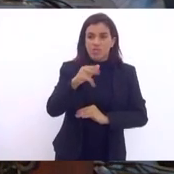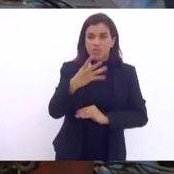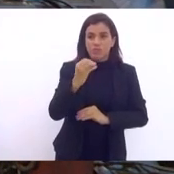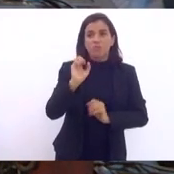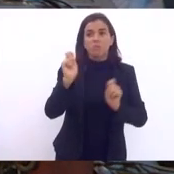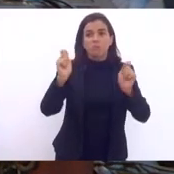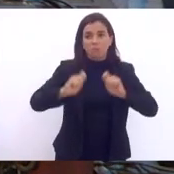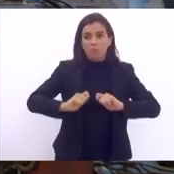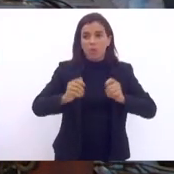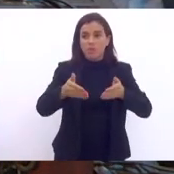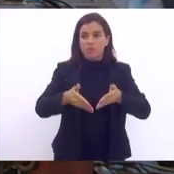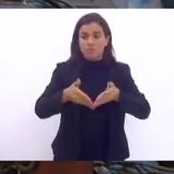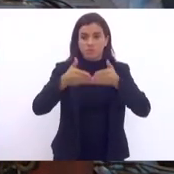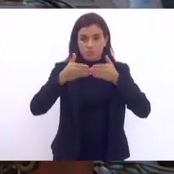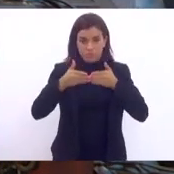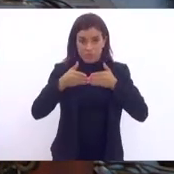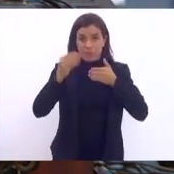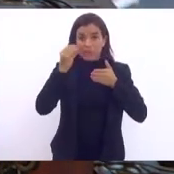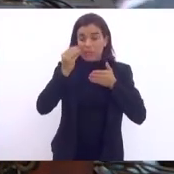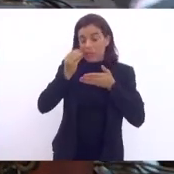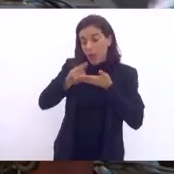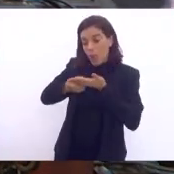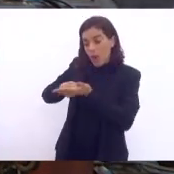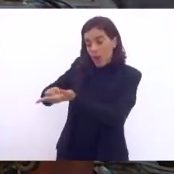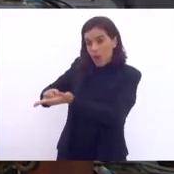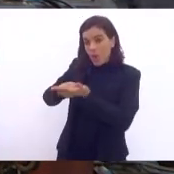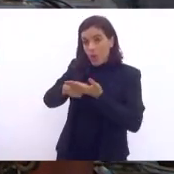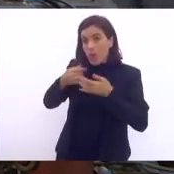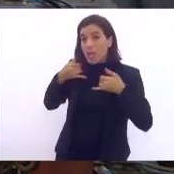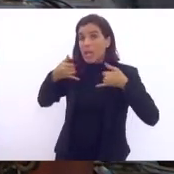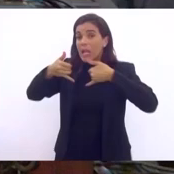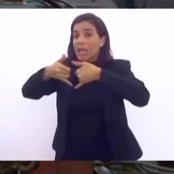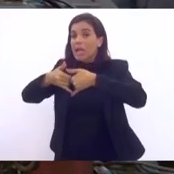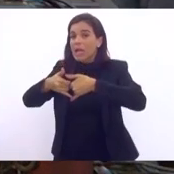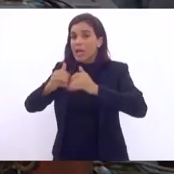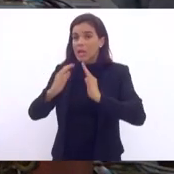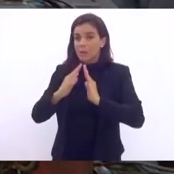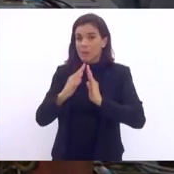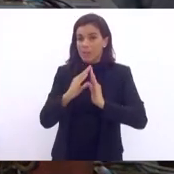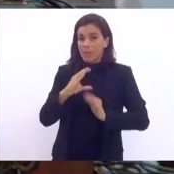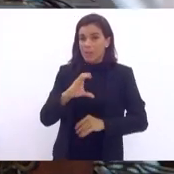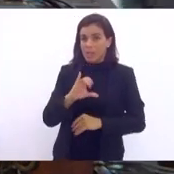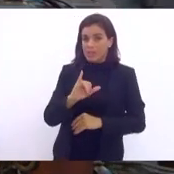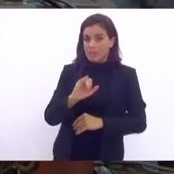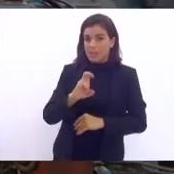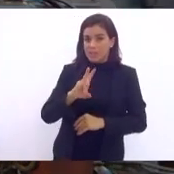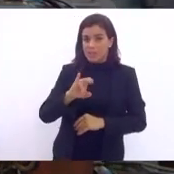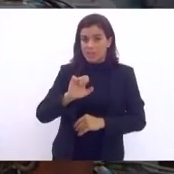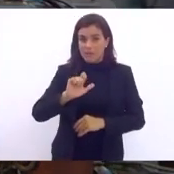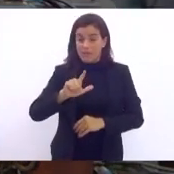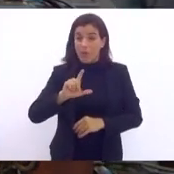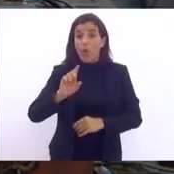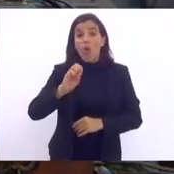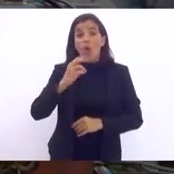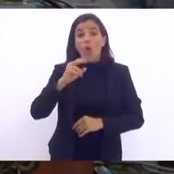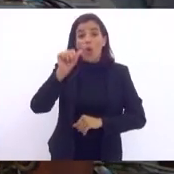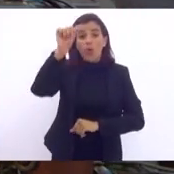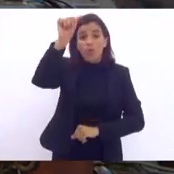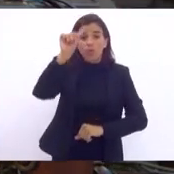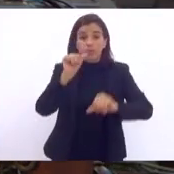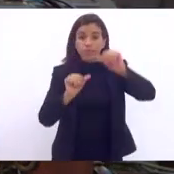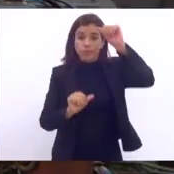acordo técnico aqui, ligar com a Casa Civil, ou inverter a pauta, presidente. E até o final, porque a gente